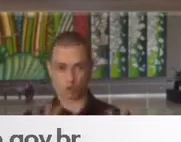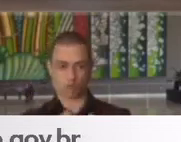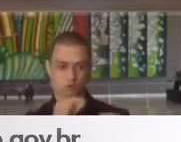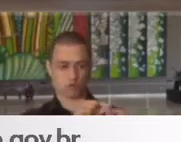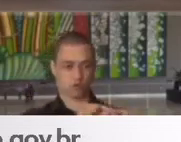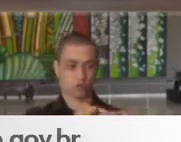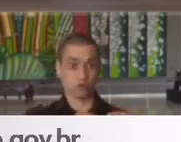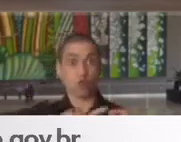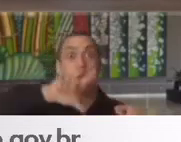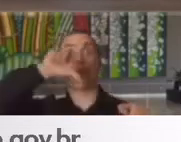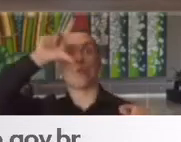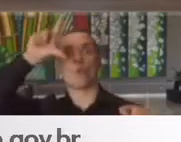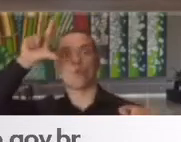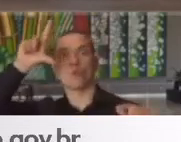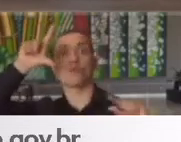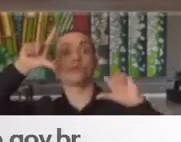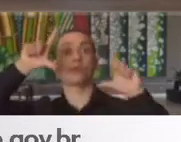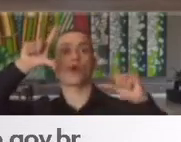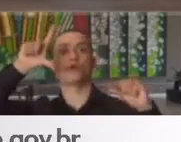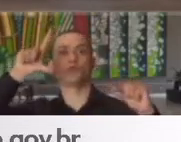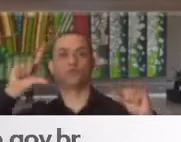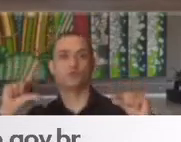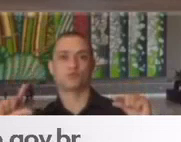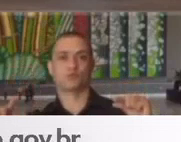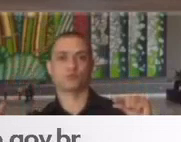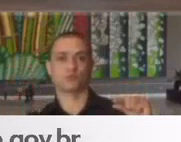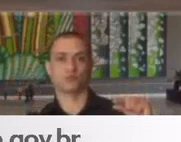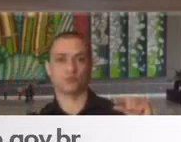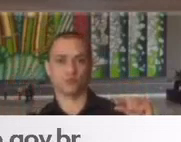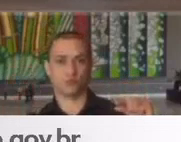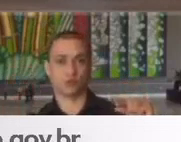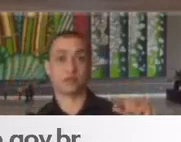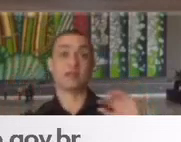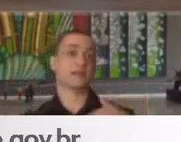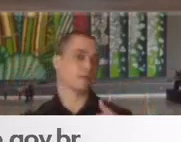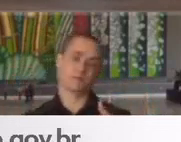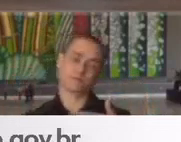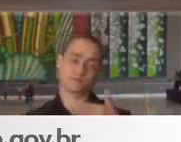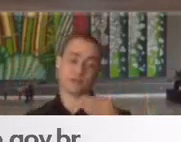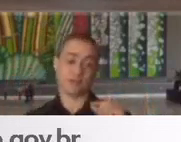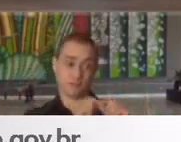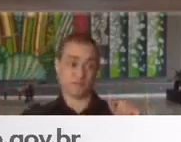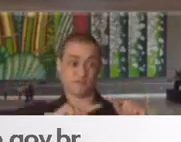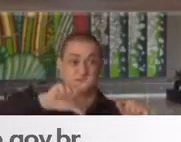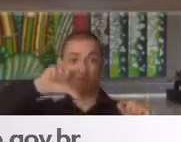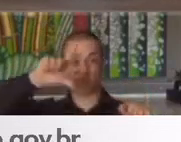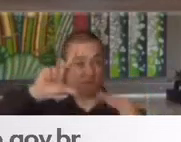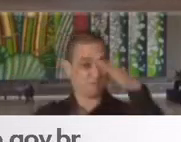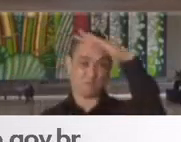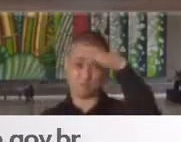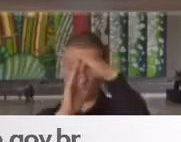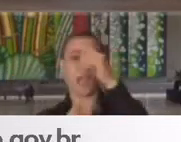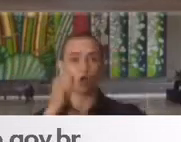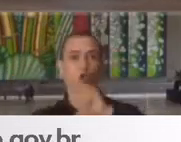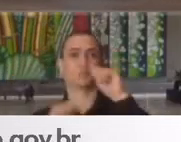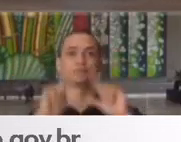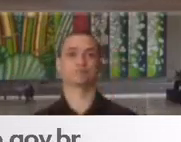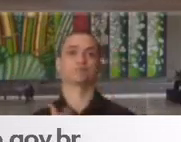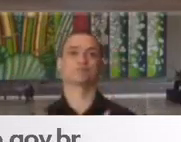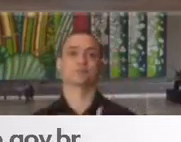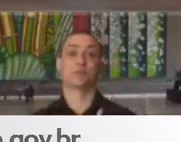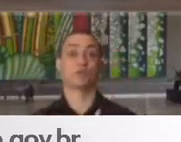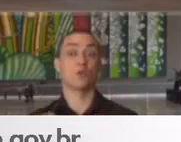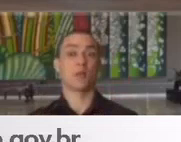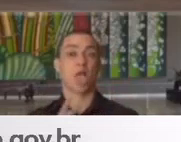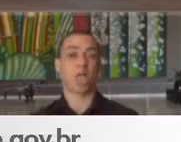casos, depois começa a cair. E num certo momento, claramente será um momento da retomada econômica. O que nós temos é que preservar